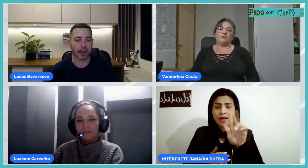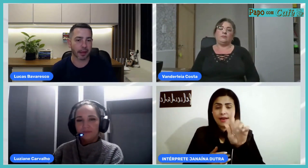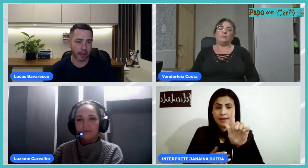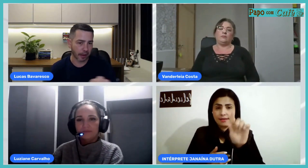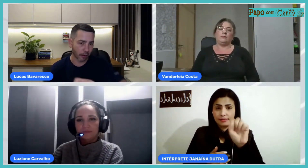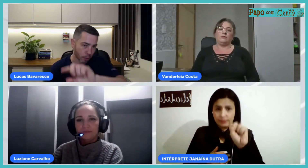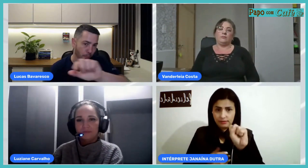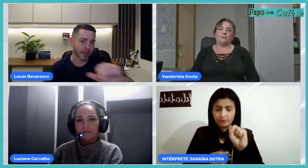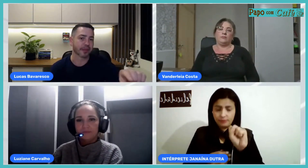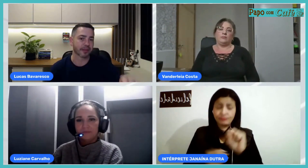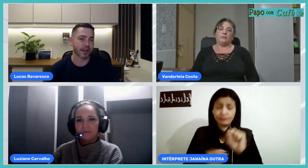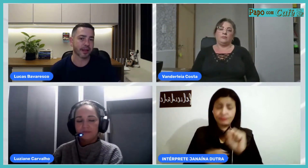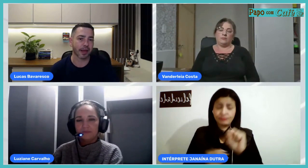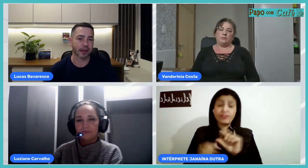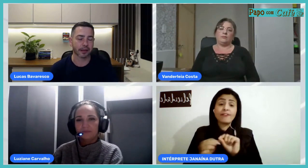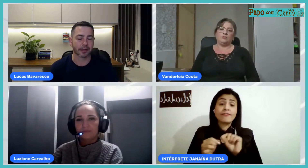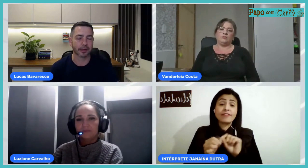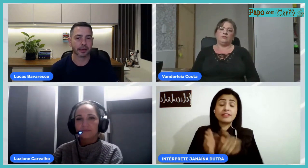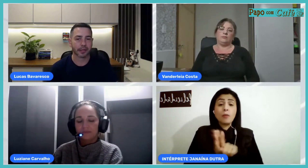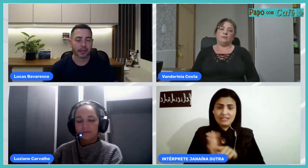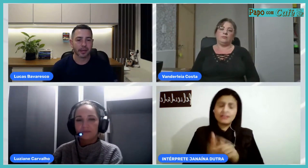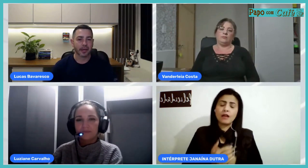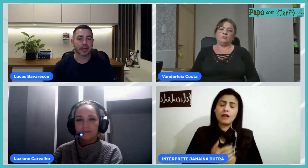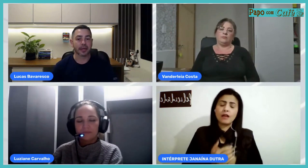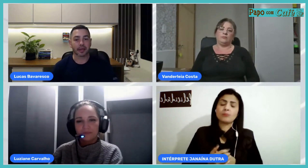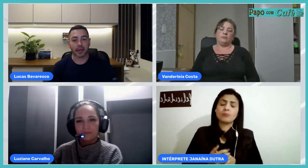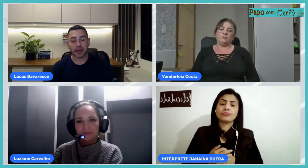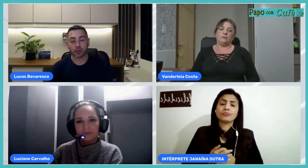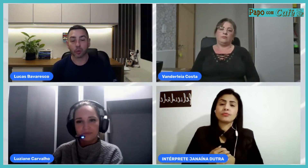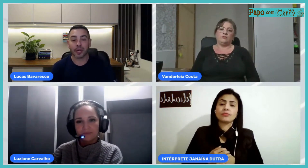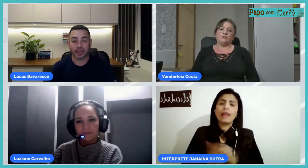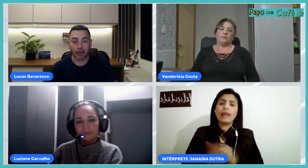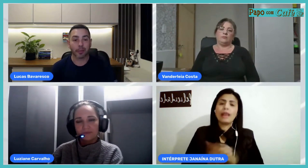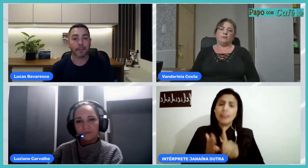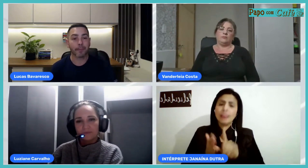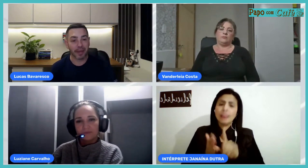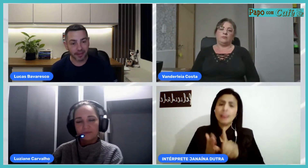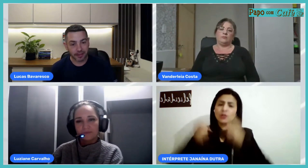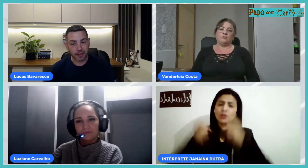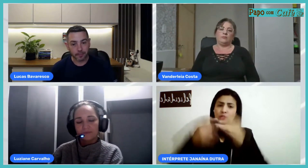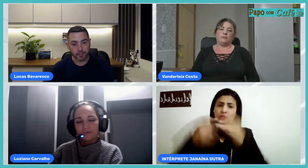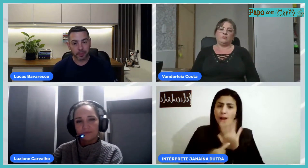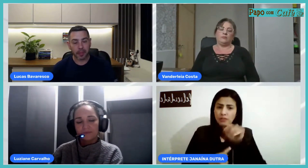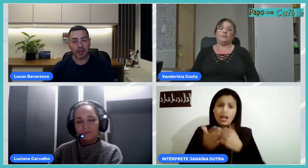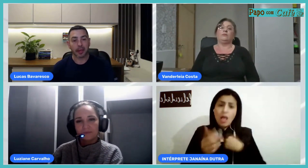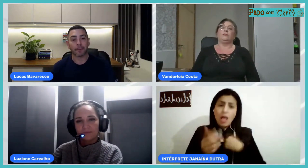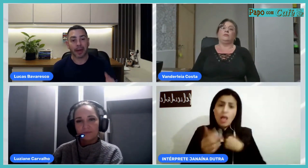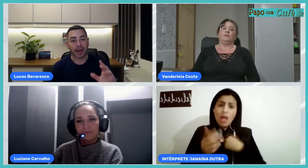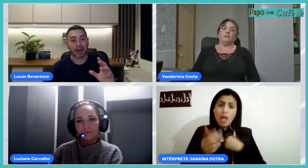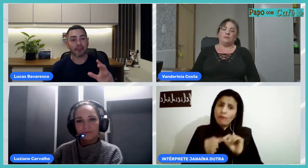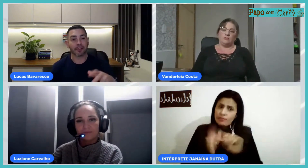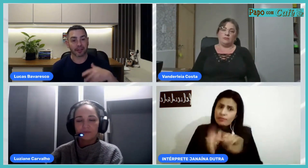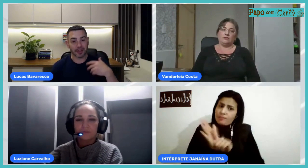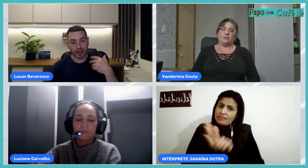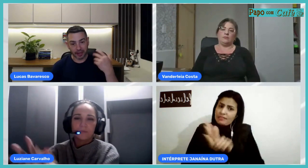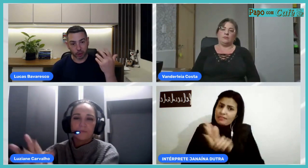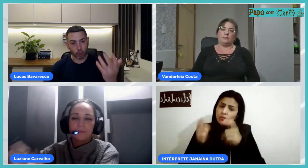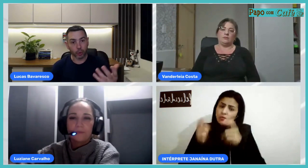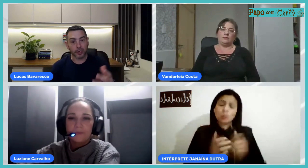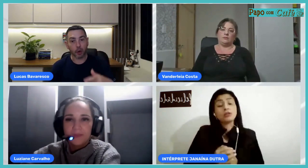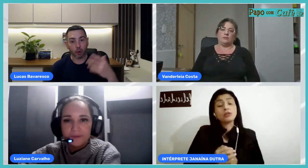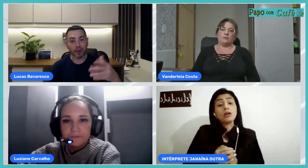embaixo também, onde eu pesquisei, né? Que eles contrataram uma empresa para